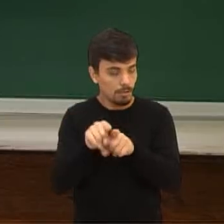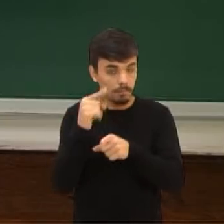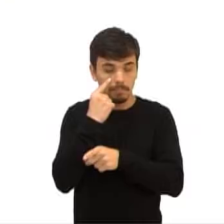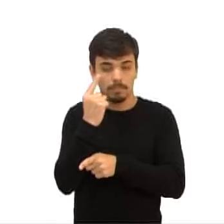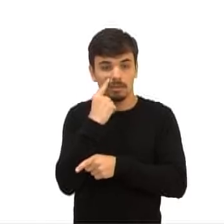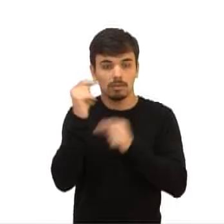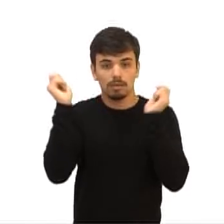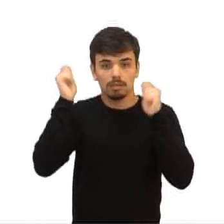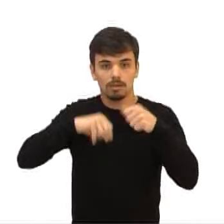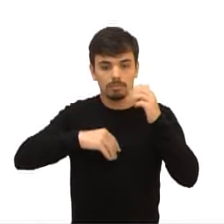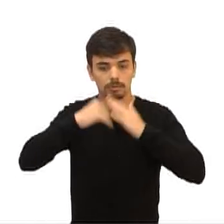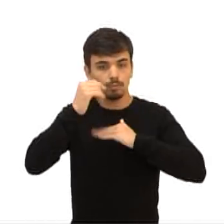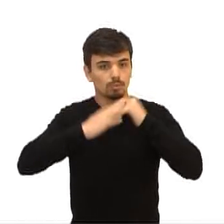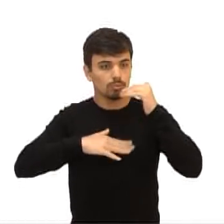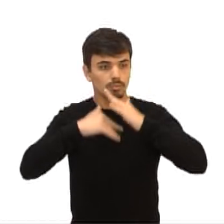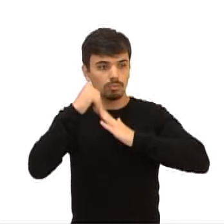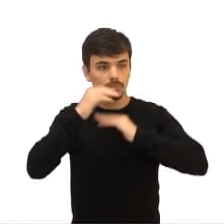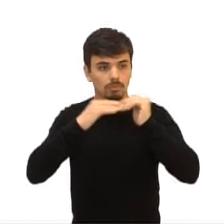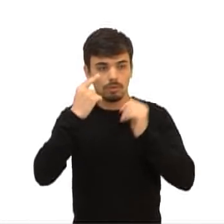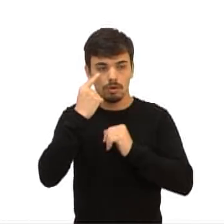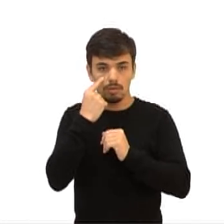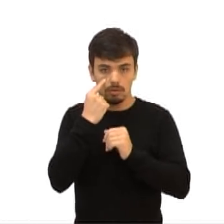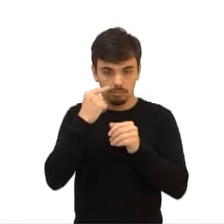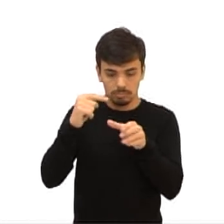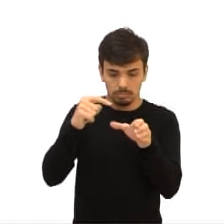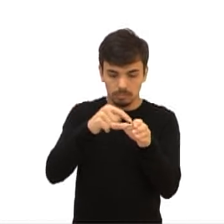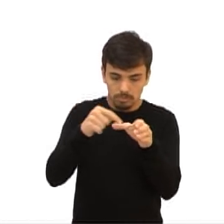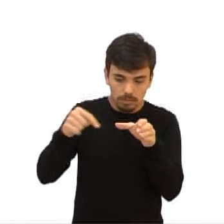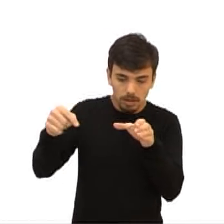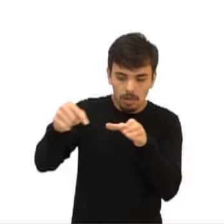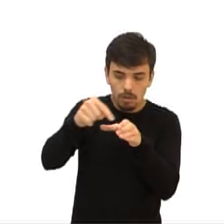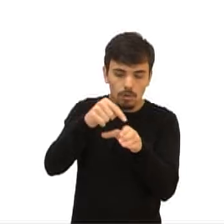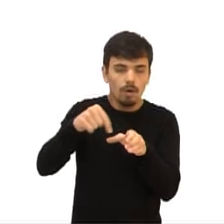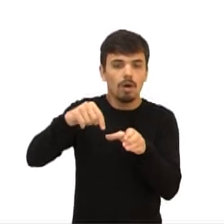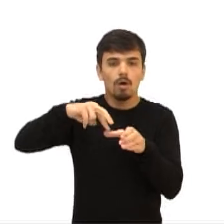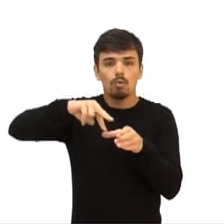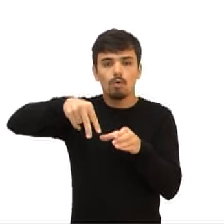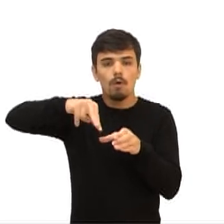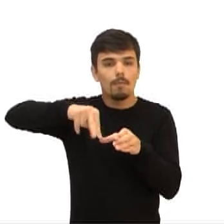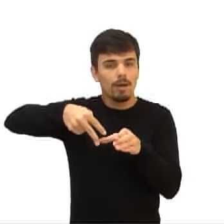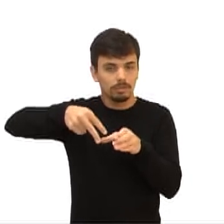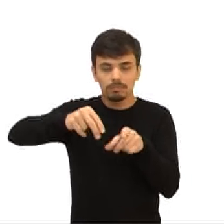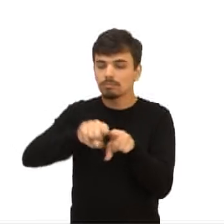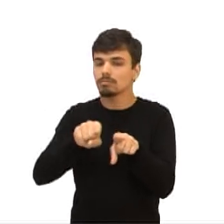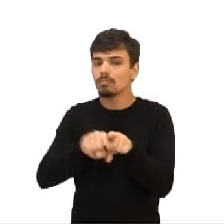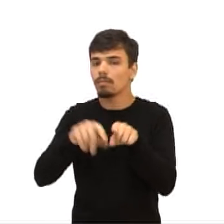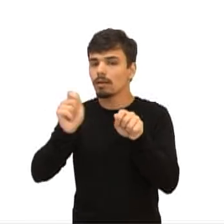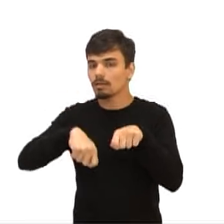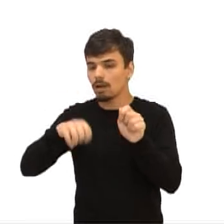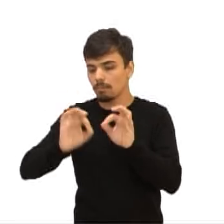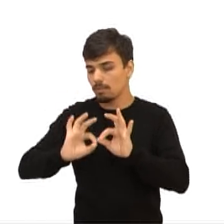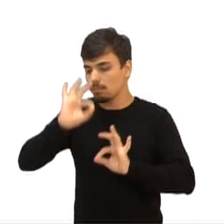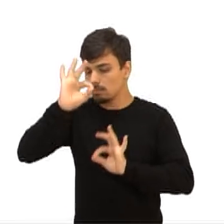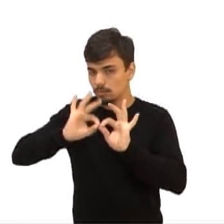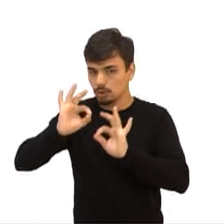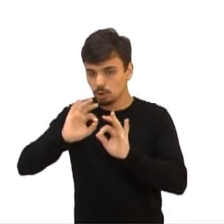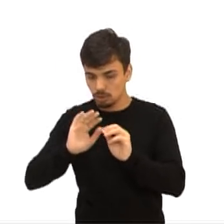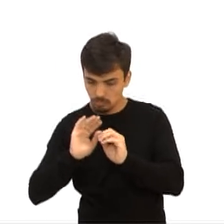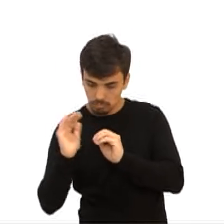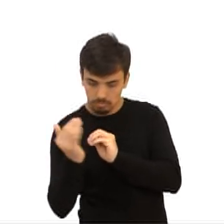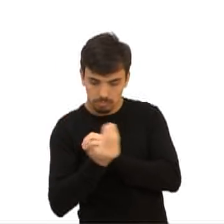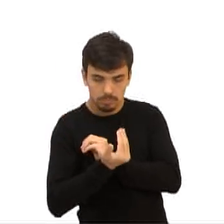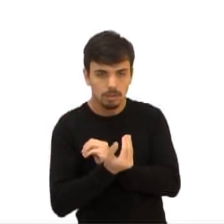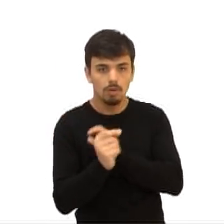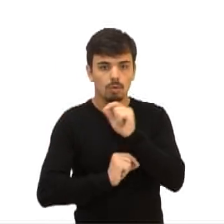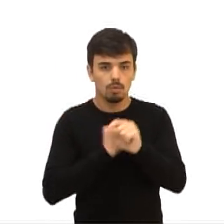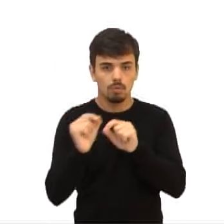que nós podemos construir este círculo de base com um compasso e também podemos medir este contorno com